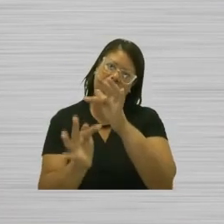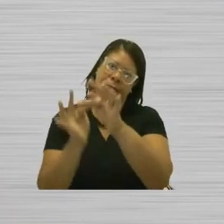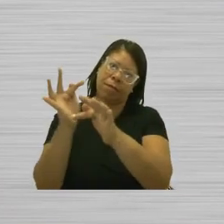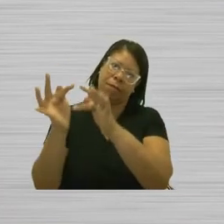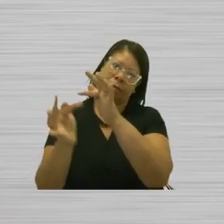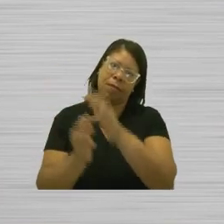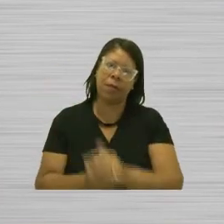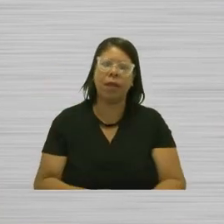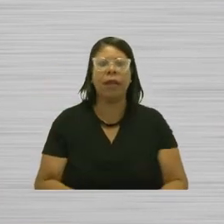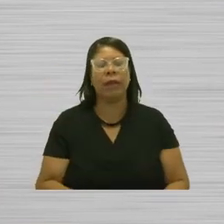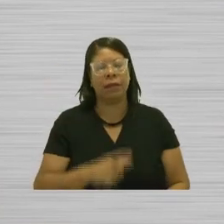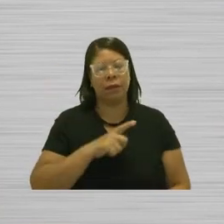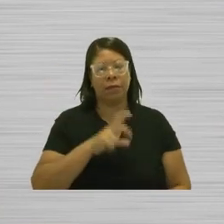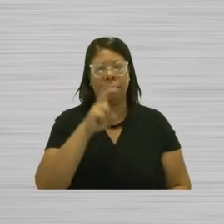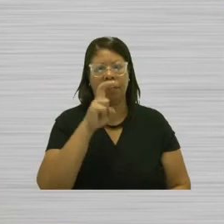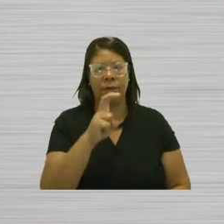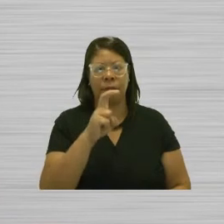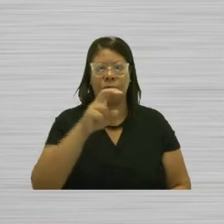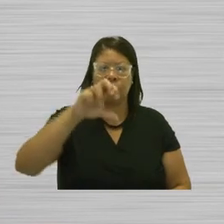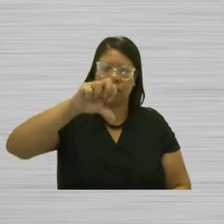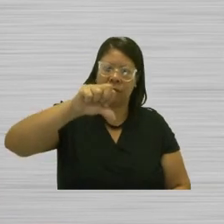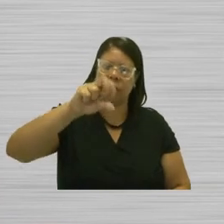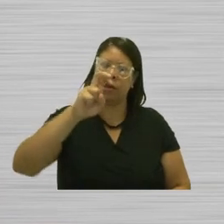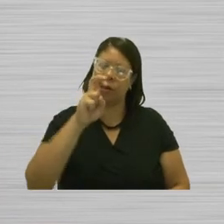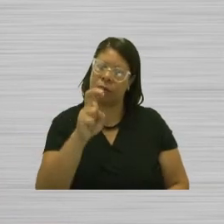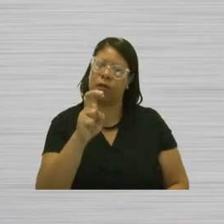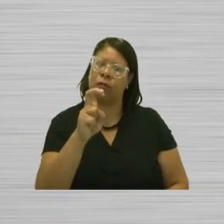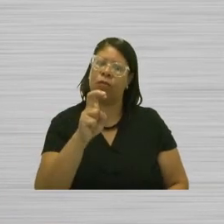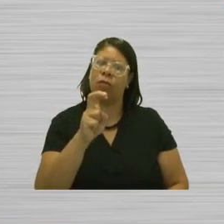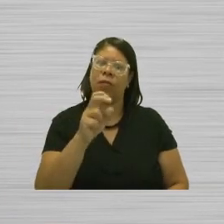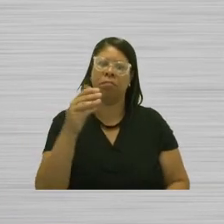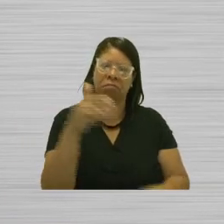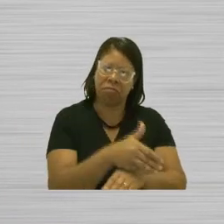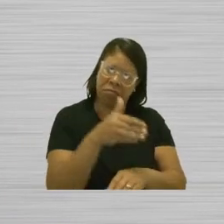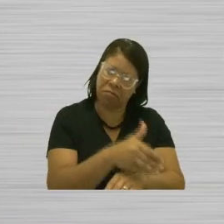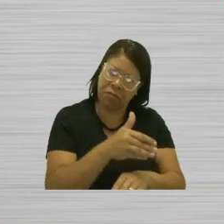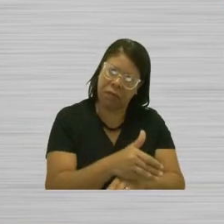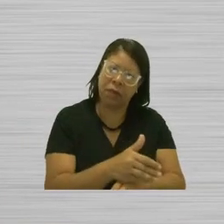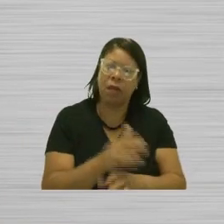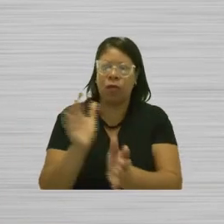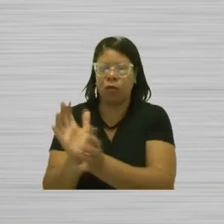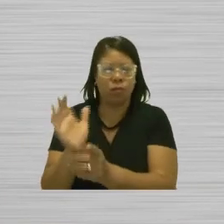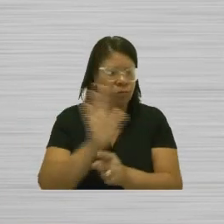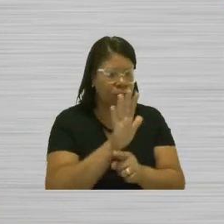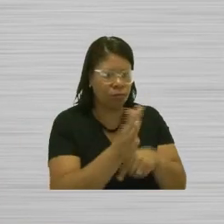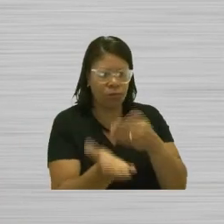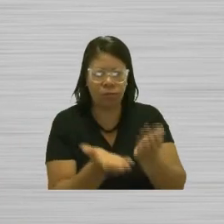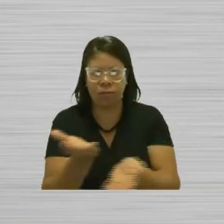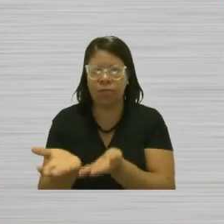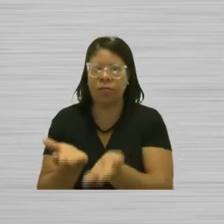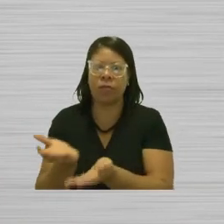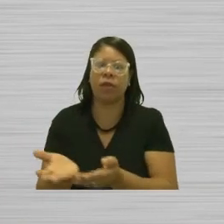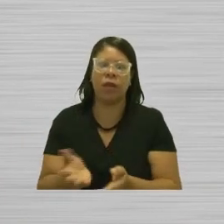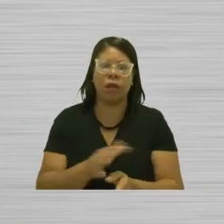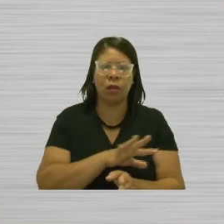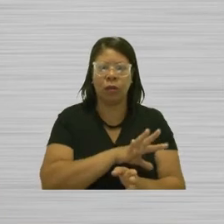595 atendimentos por equipe. Então, a primeira equipe, 516, 591, 139, é a